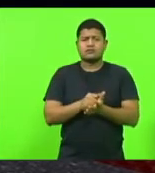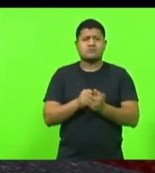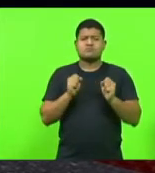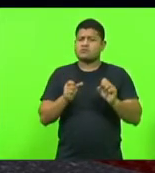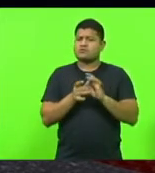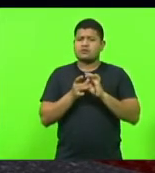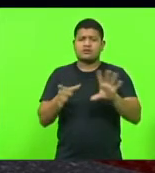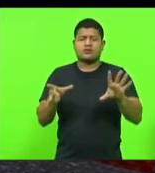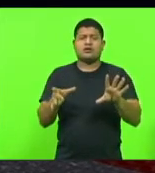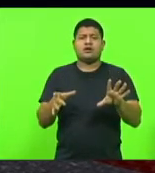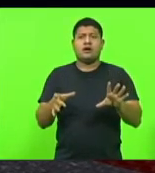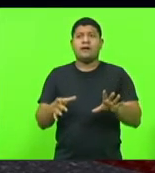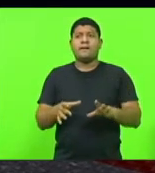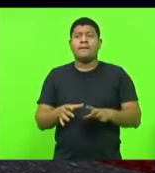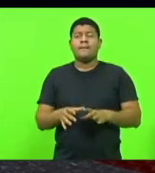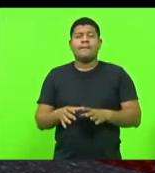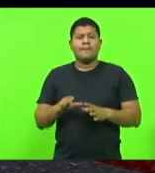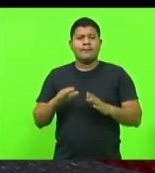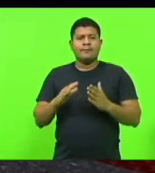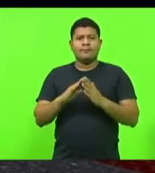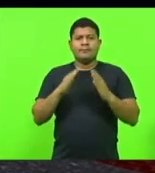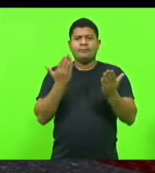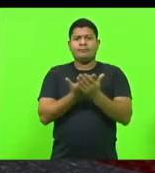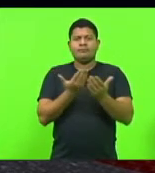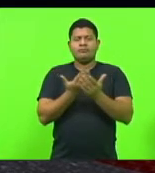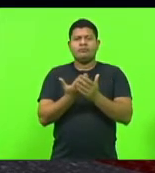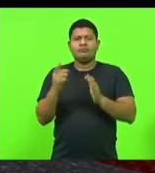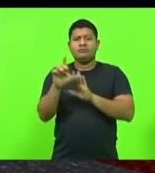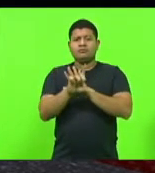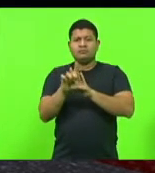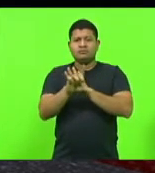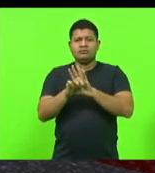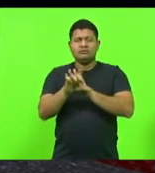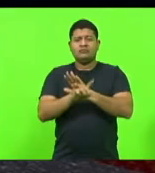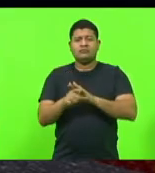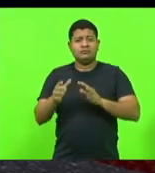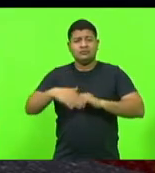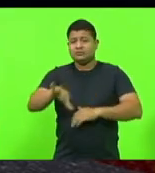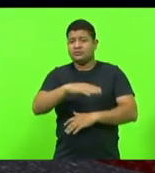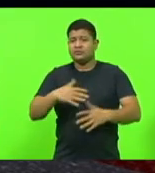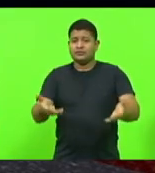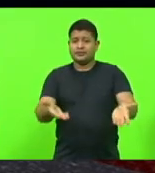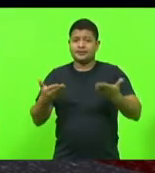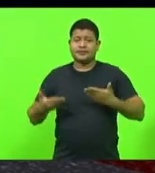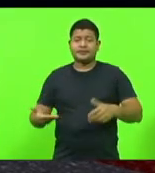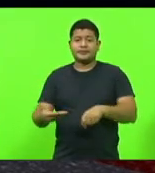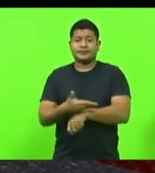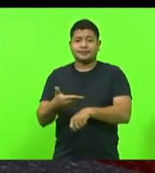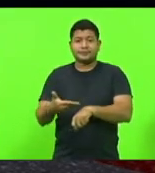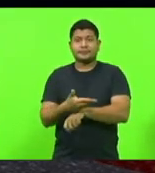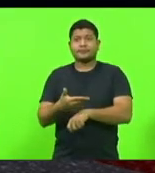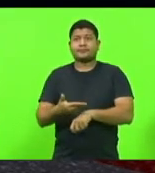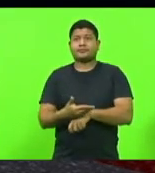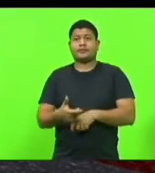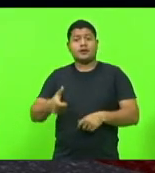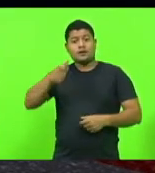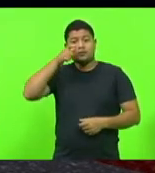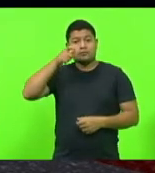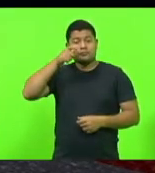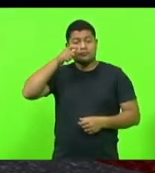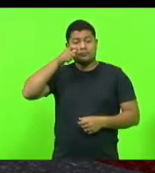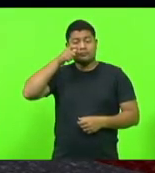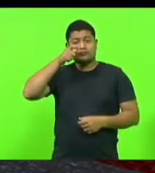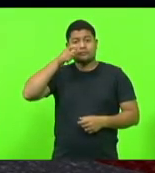feitas na Escola do Legislativo. Fica, então, o convite a todos que queiram participar e acompanhar